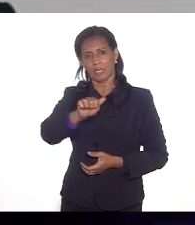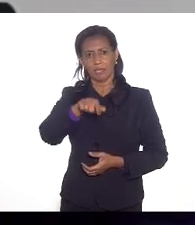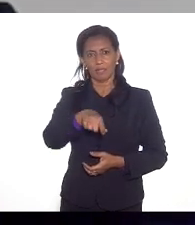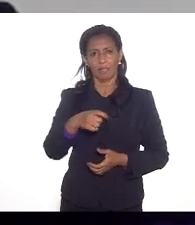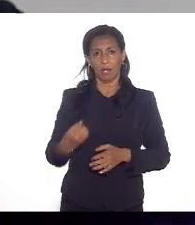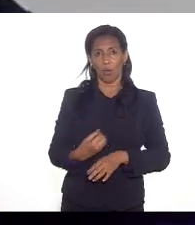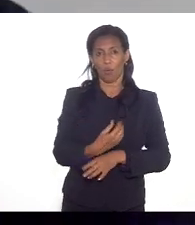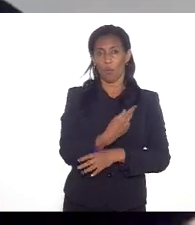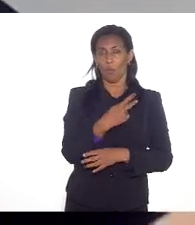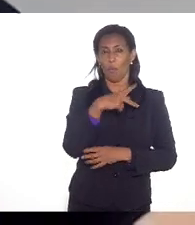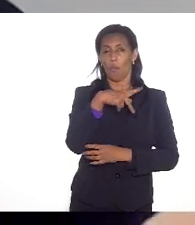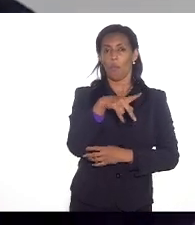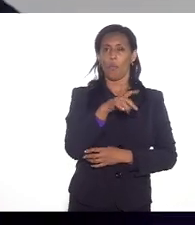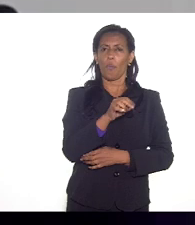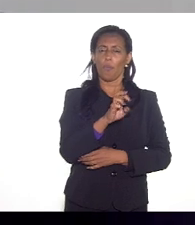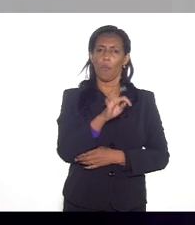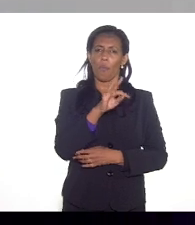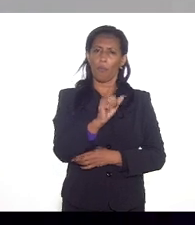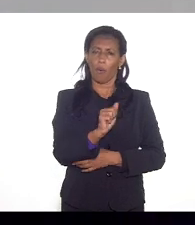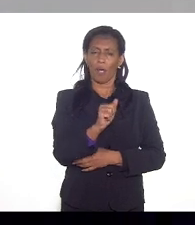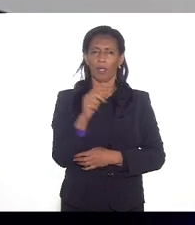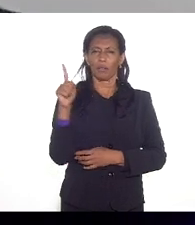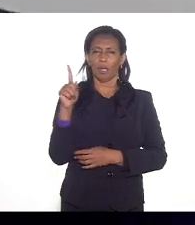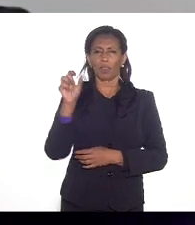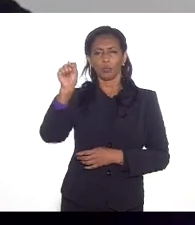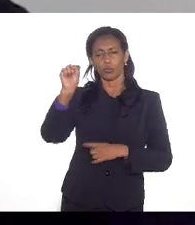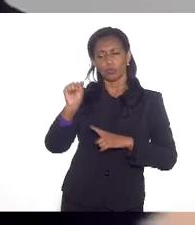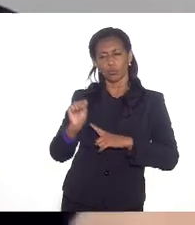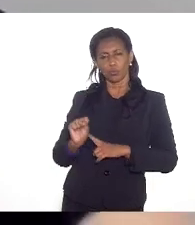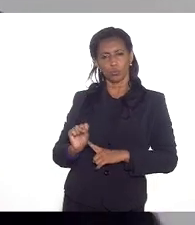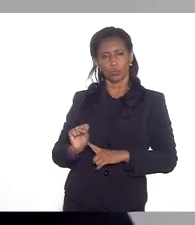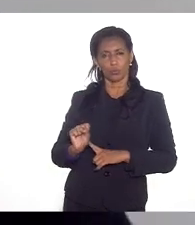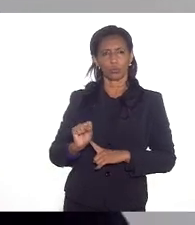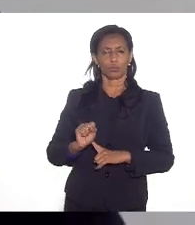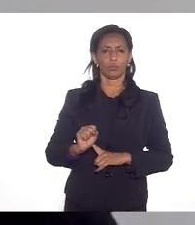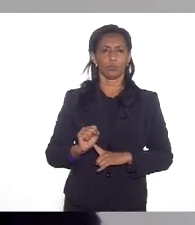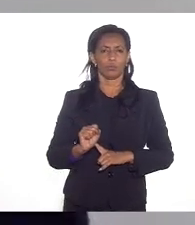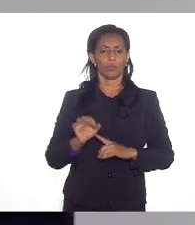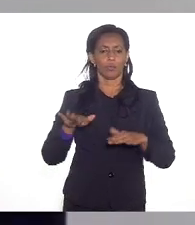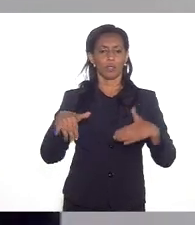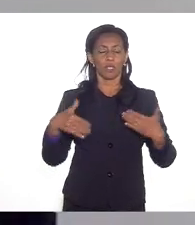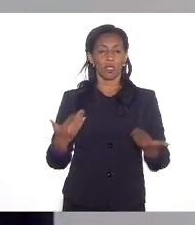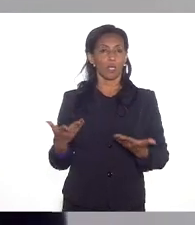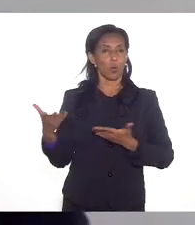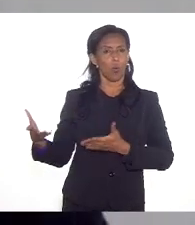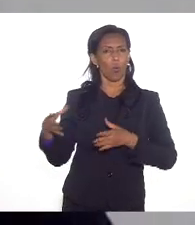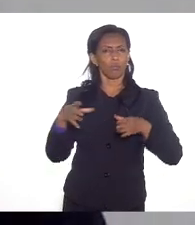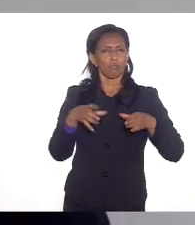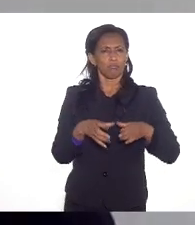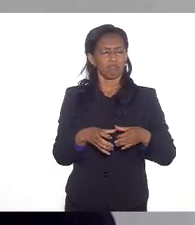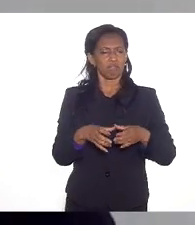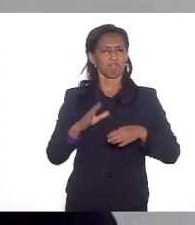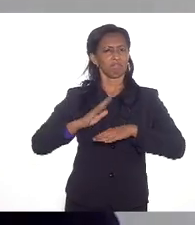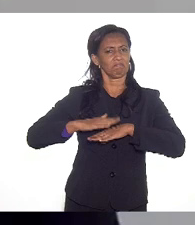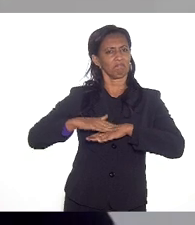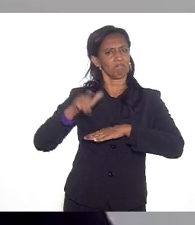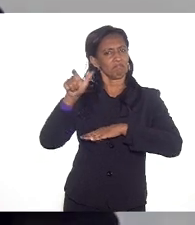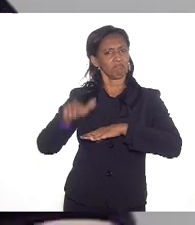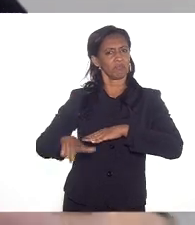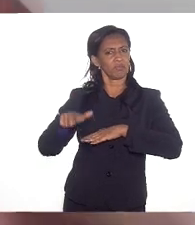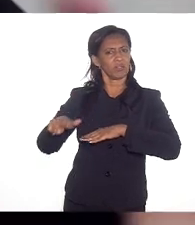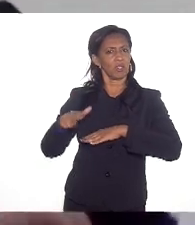poeta o Rio Grande do Sul e como ele foi preterido algumas vezes